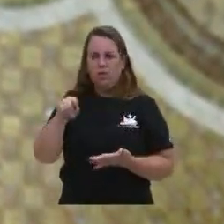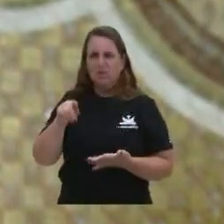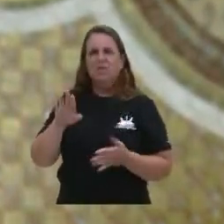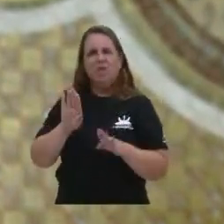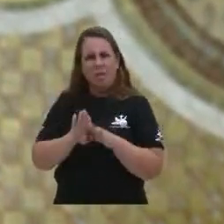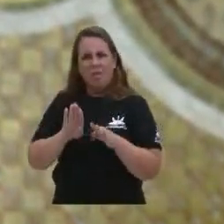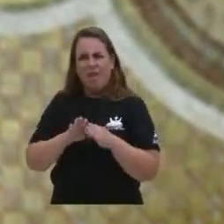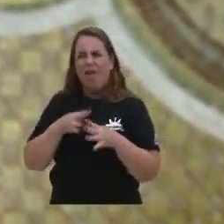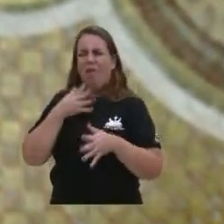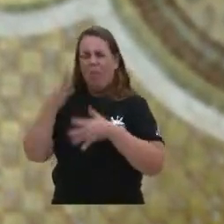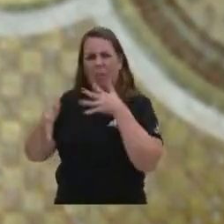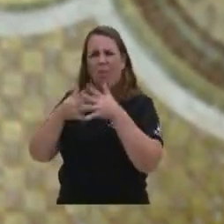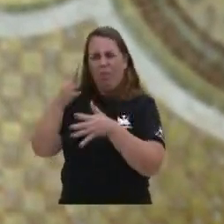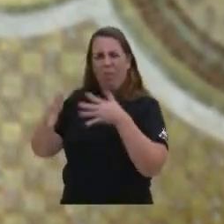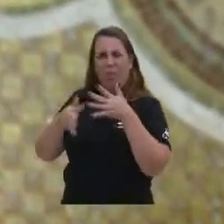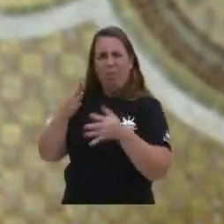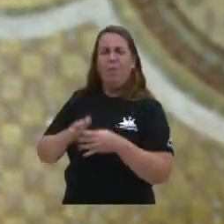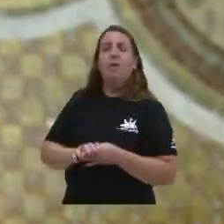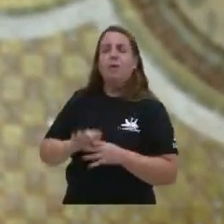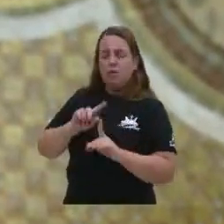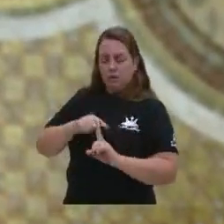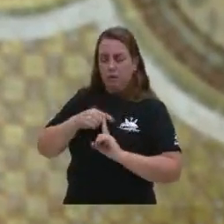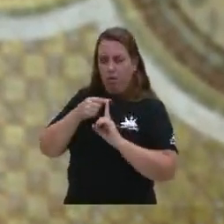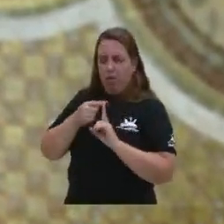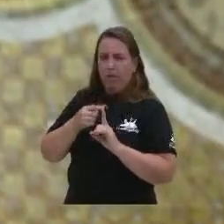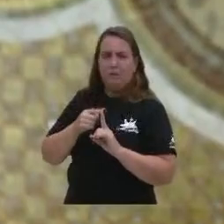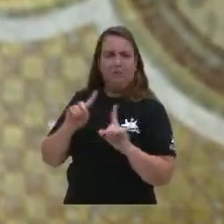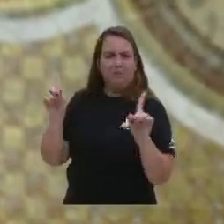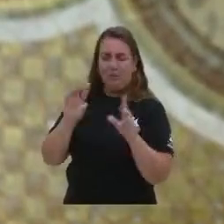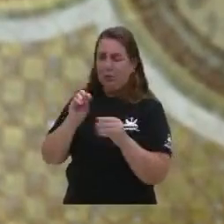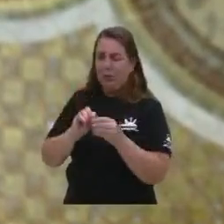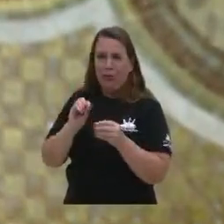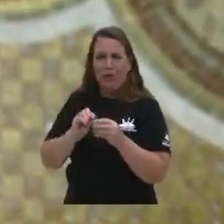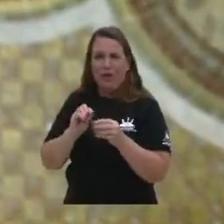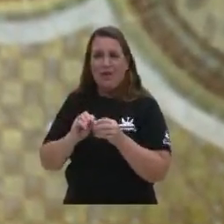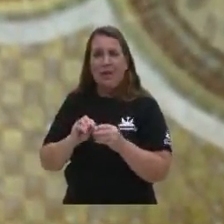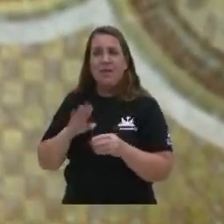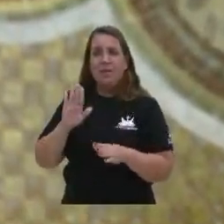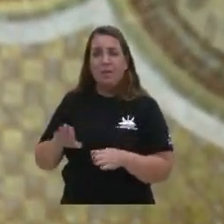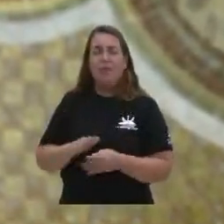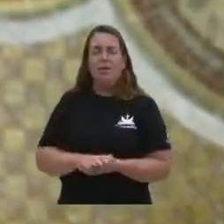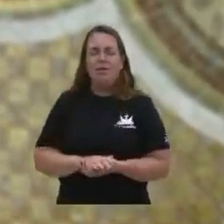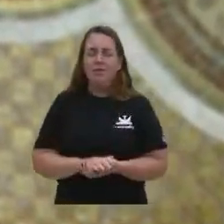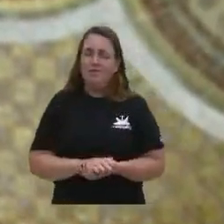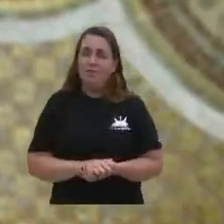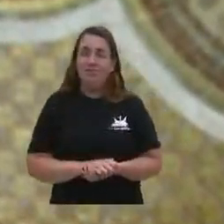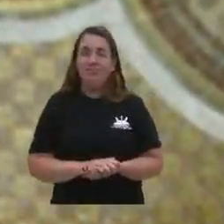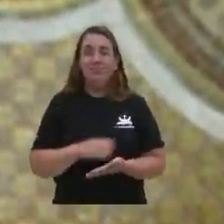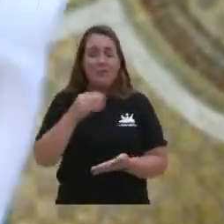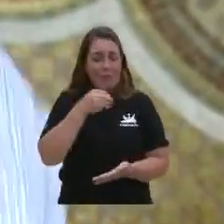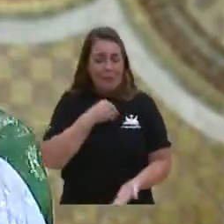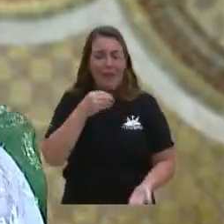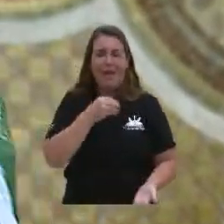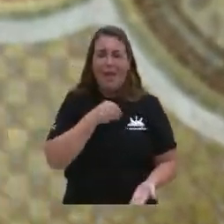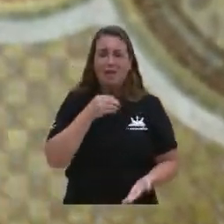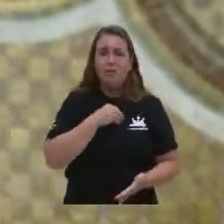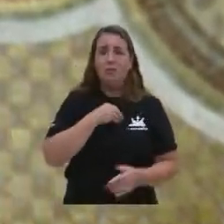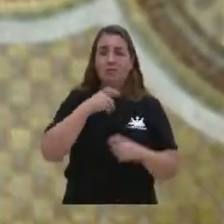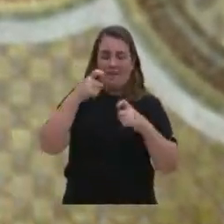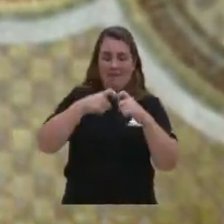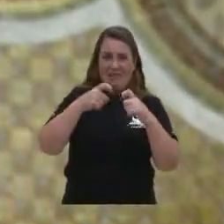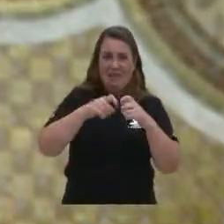pesado. Um cristão não foi feito para imoralidade sexual.